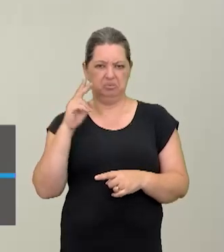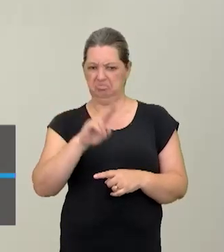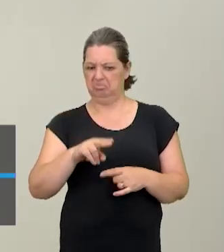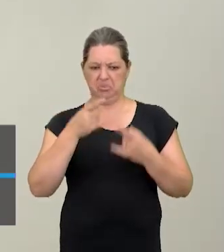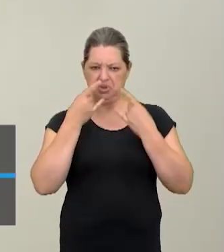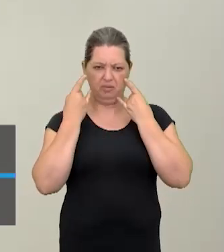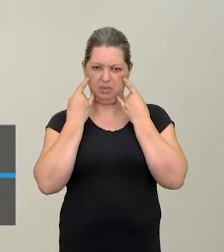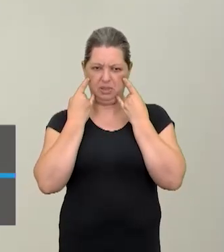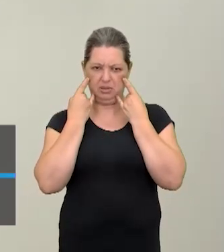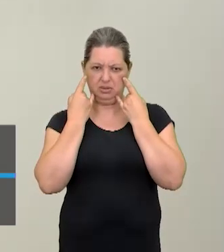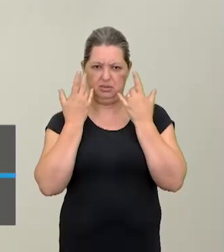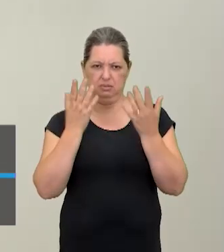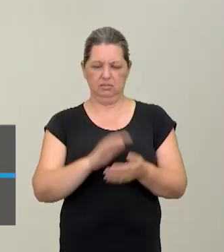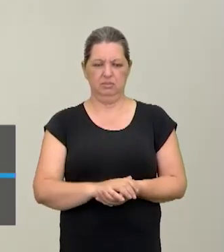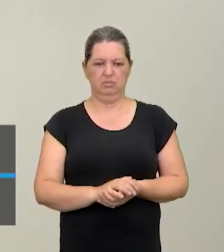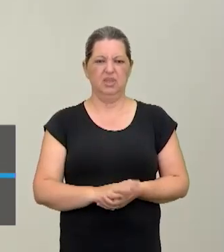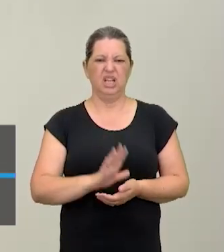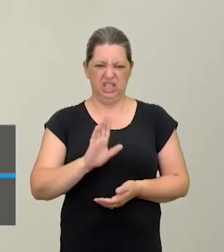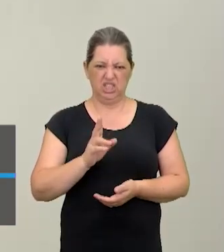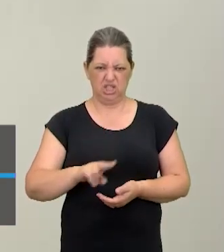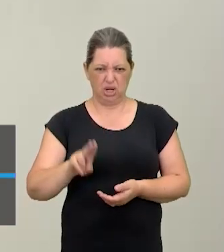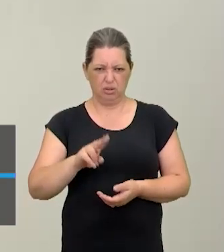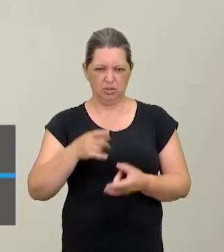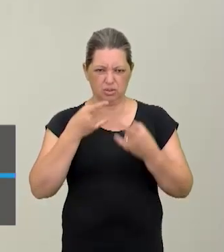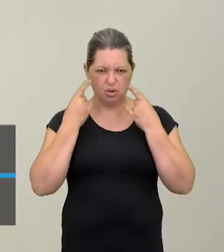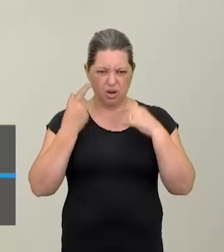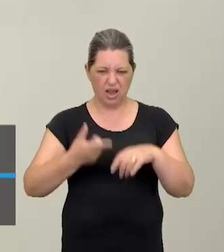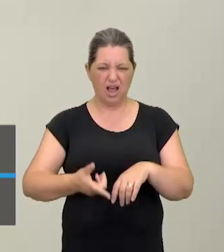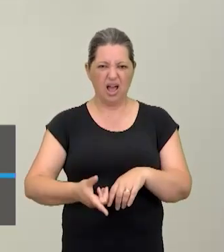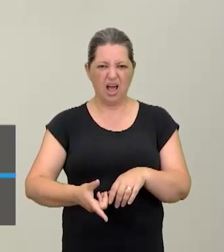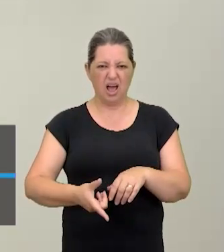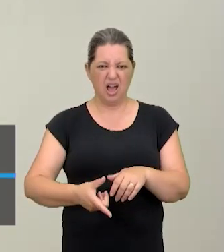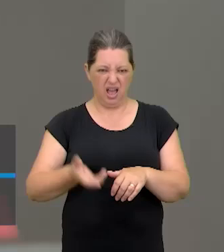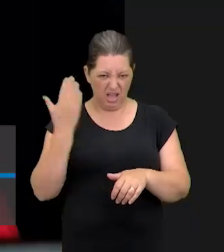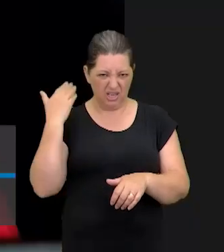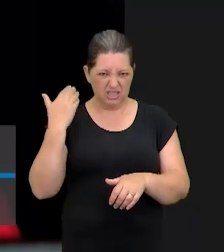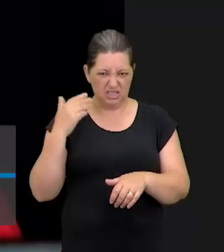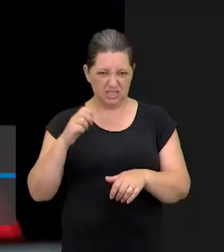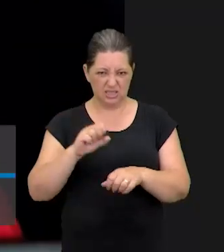recorrente. Professor Jocélio, já usou máscara antes da pandemia? Costumava usar máscara?